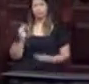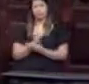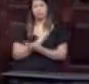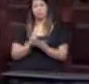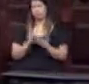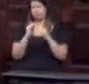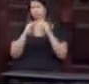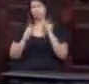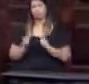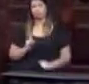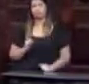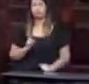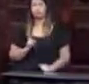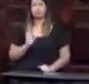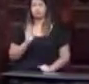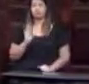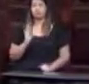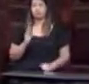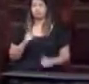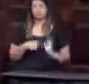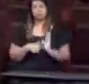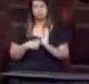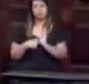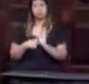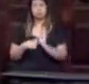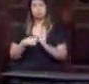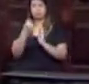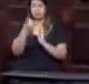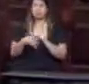dados tabulados que possam nos apresentar.